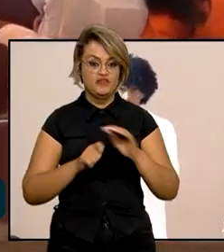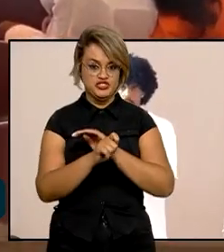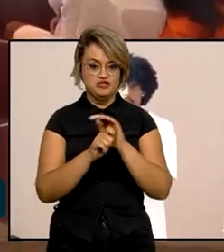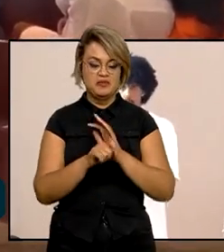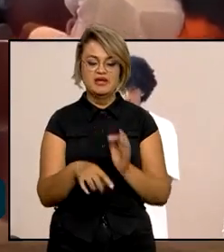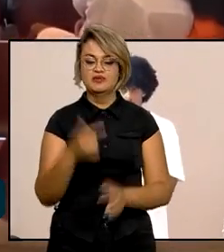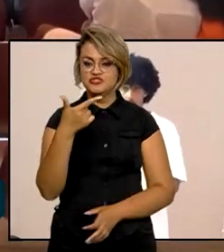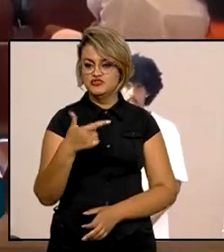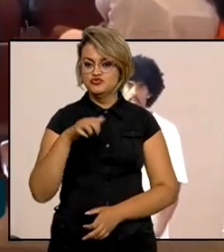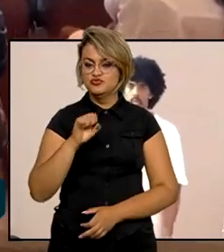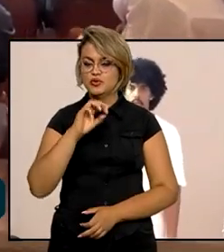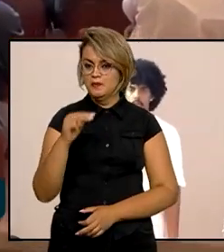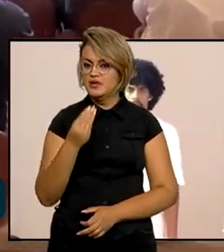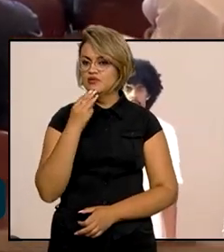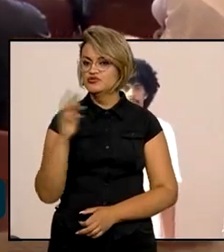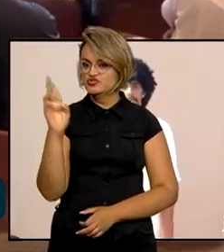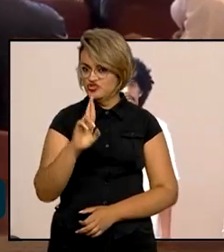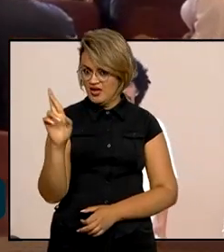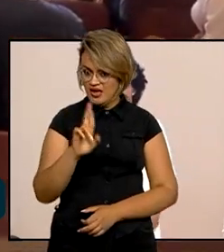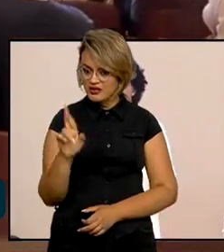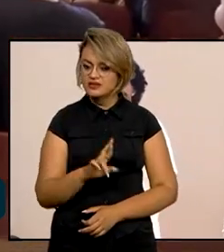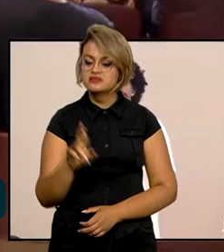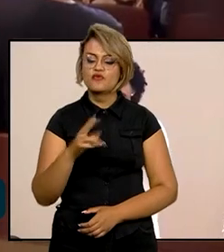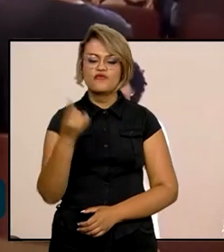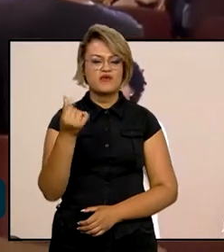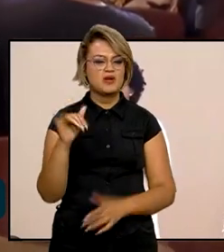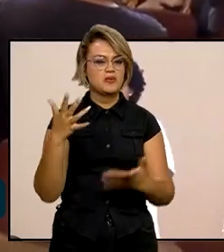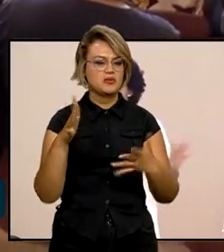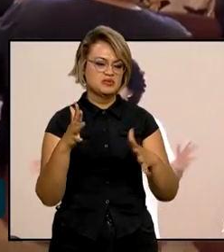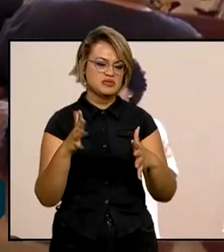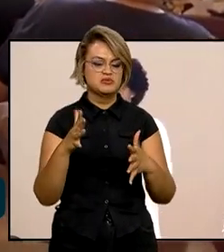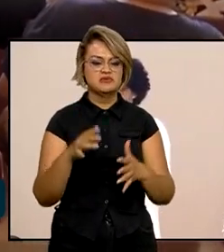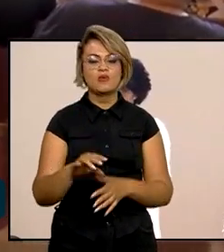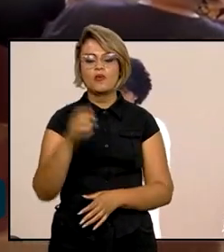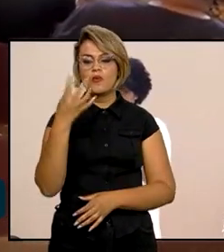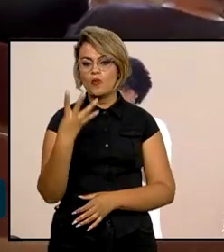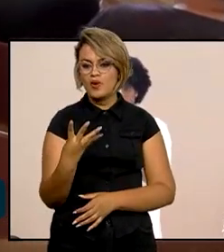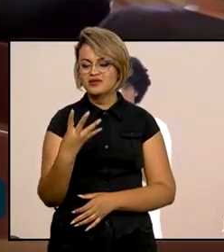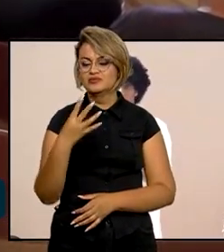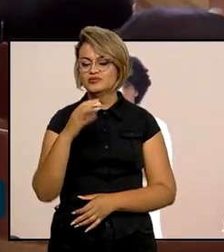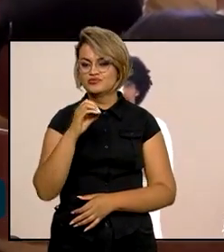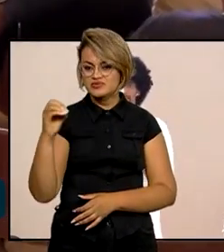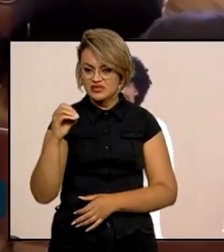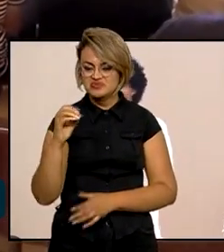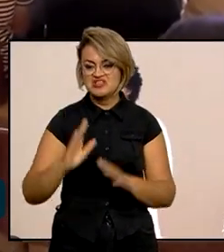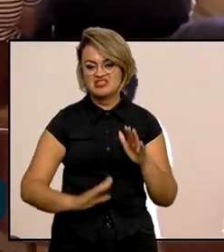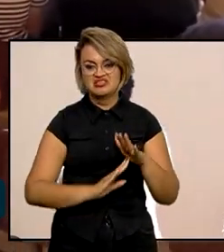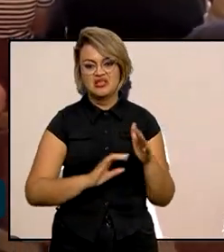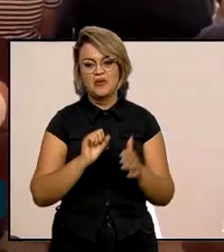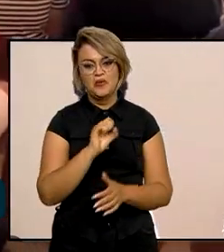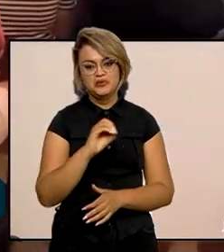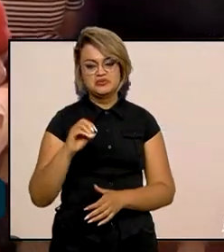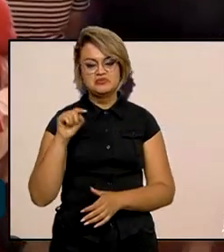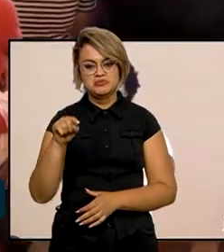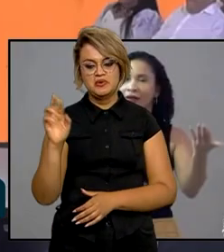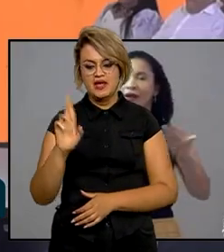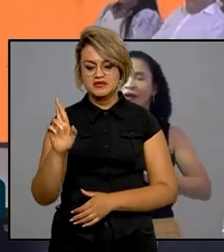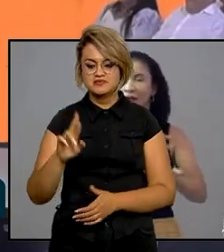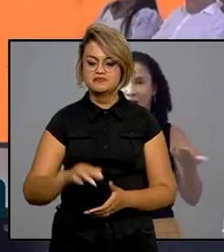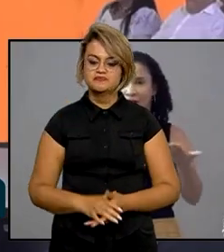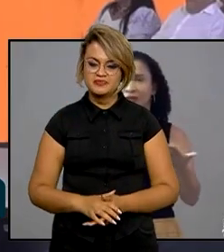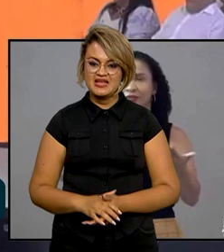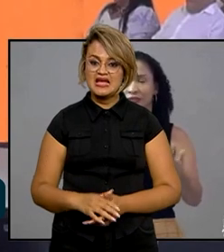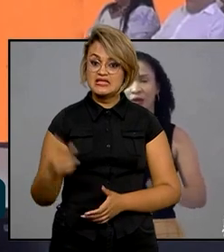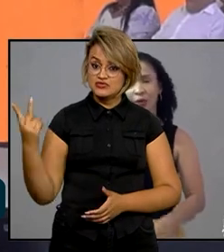de 28 milhões de reais, com o valor individual bruto de 400 a 800 mil reais.